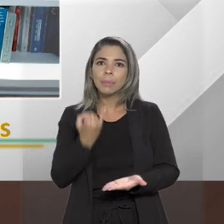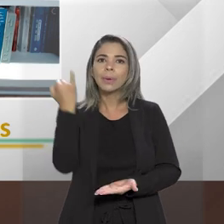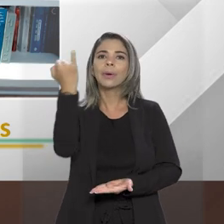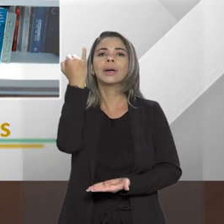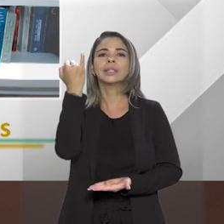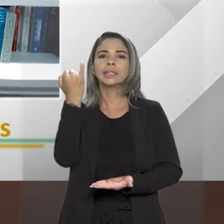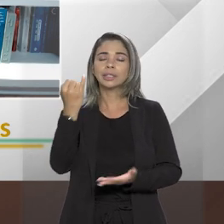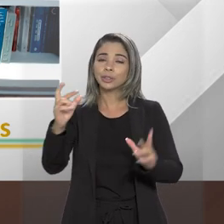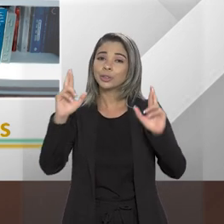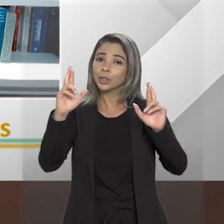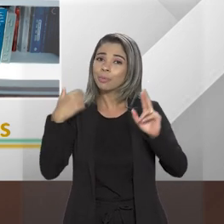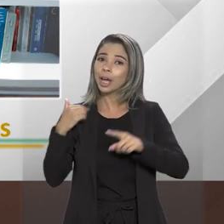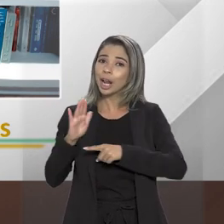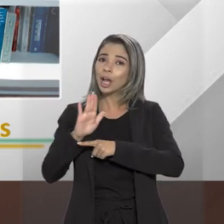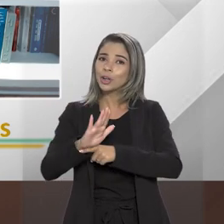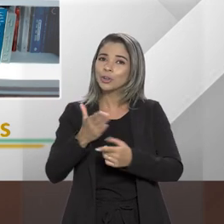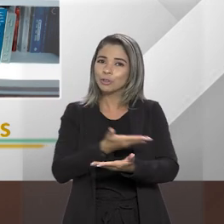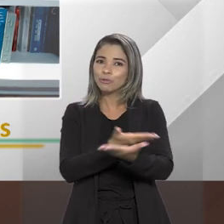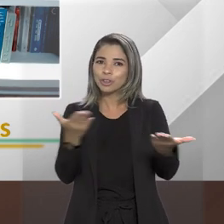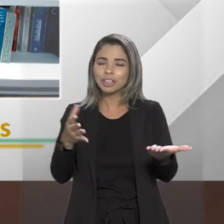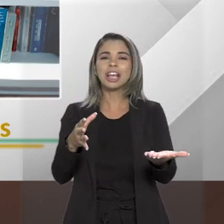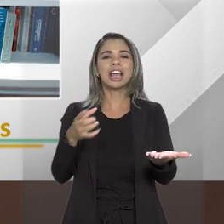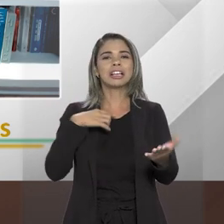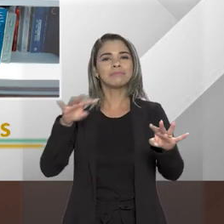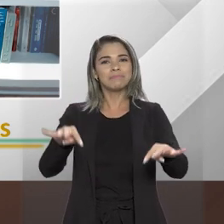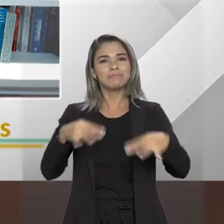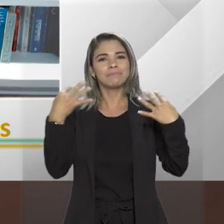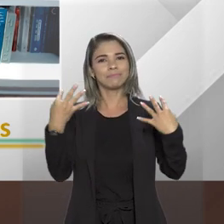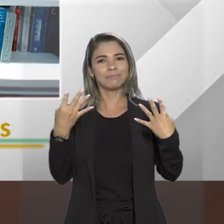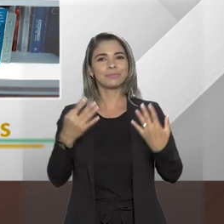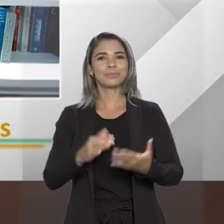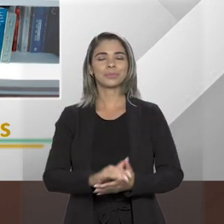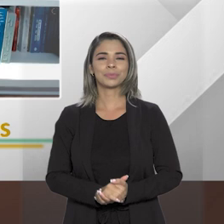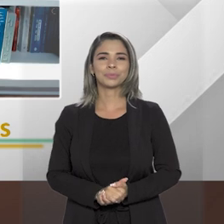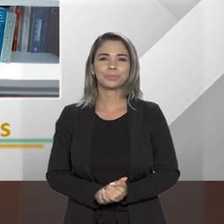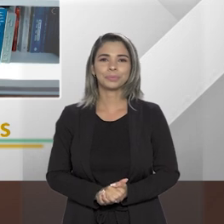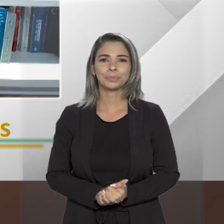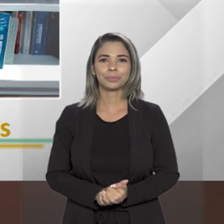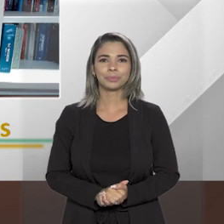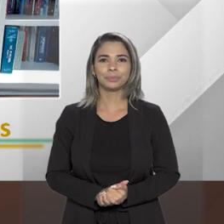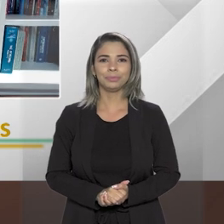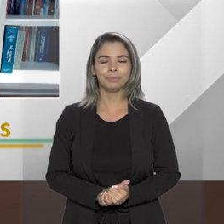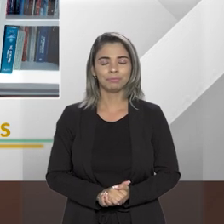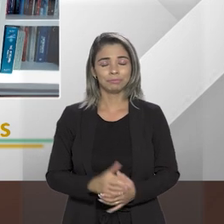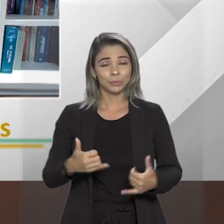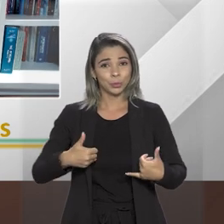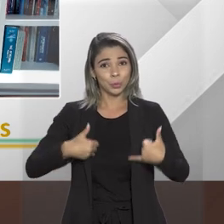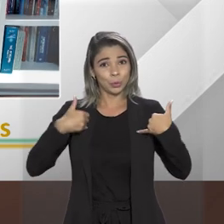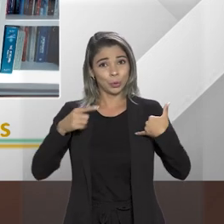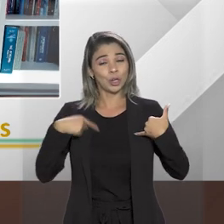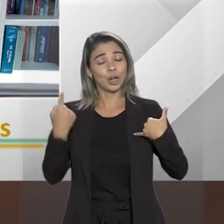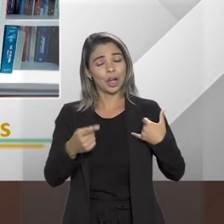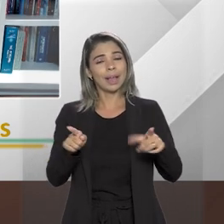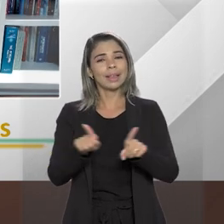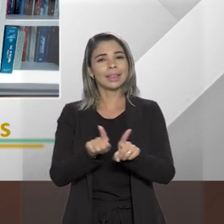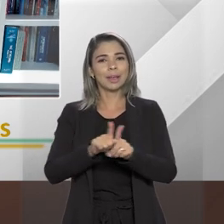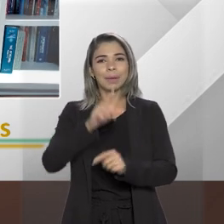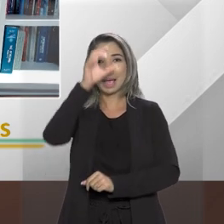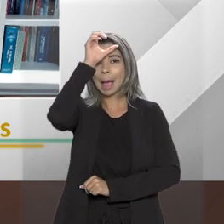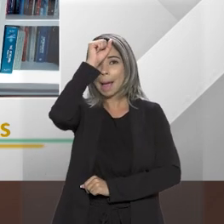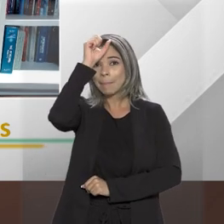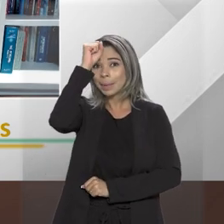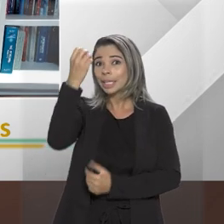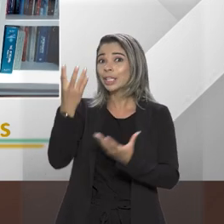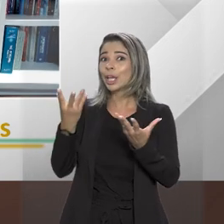poder contribuir com os nossos ouvintes e telespectadores. Uma grande honra e com certeza a gente vai aprender muito e